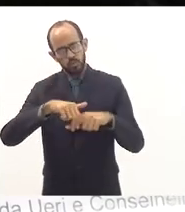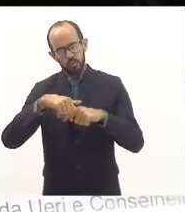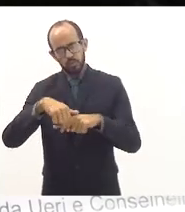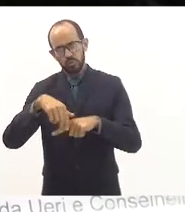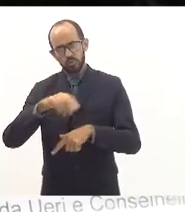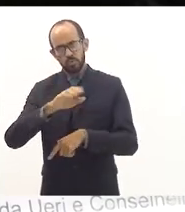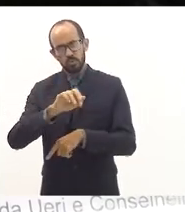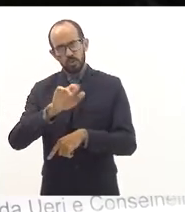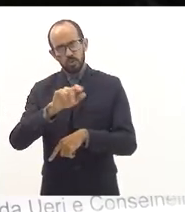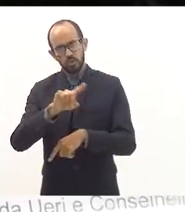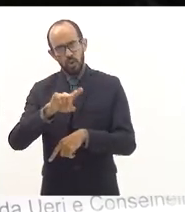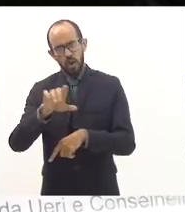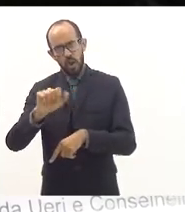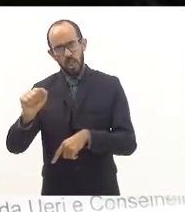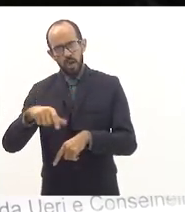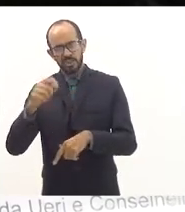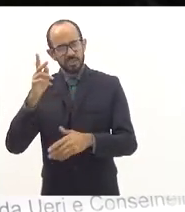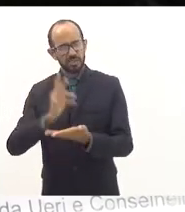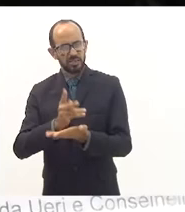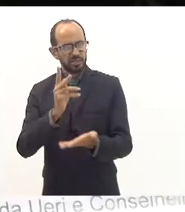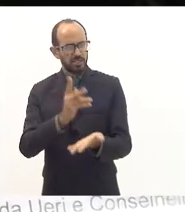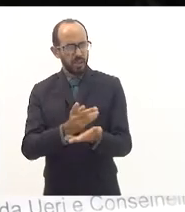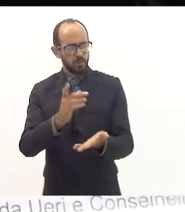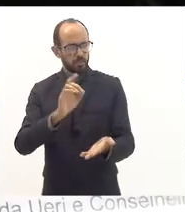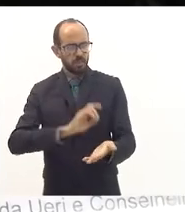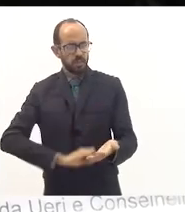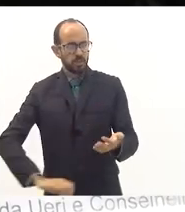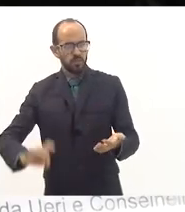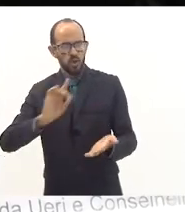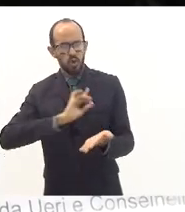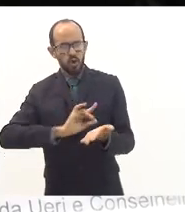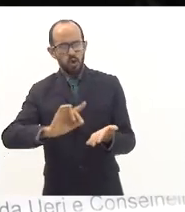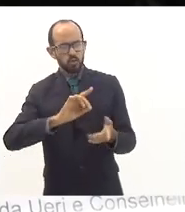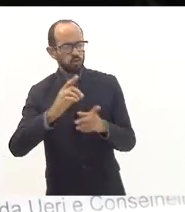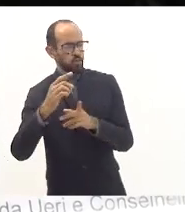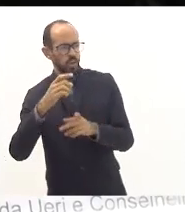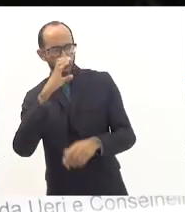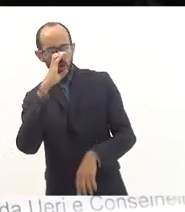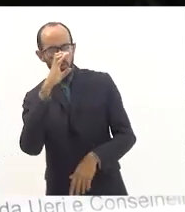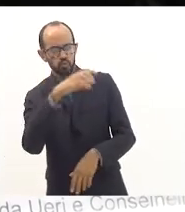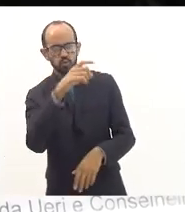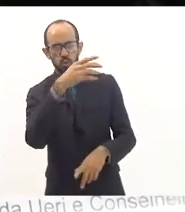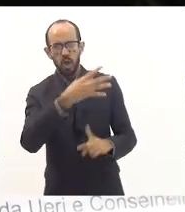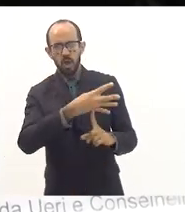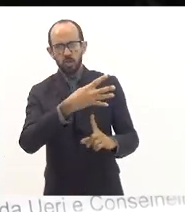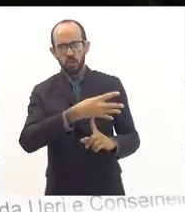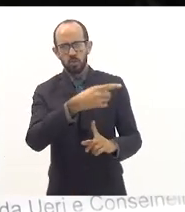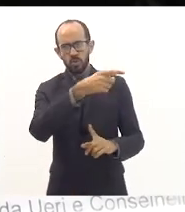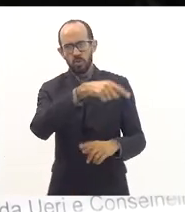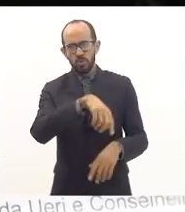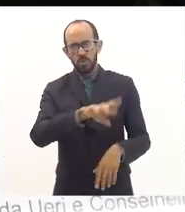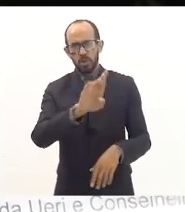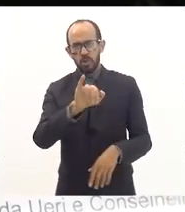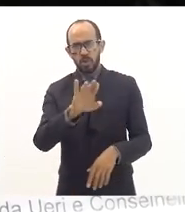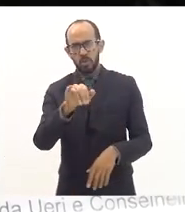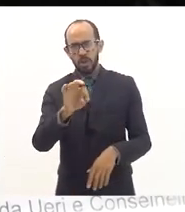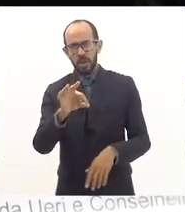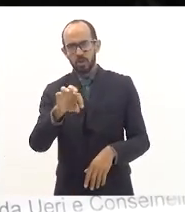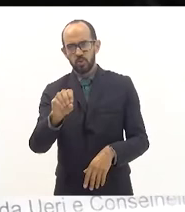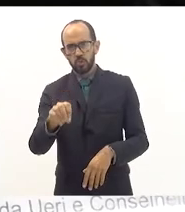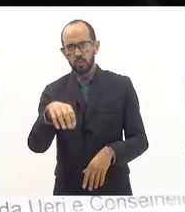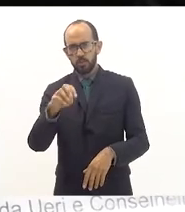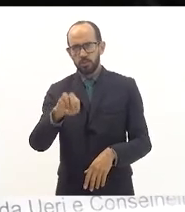Brizola sempre se indignou e acusou duramente a Globo e o jornalista Roberto Marim